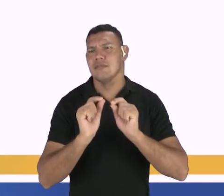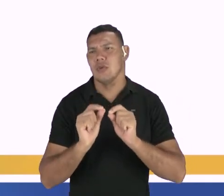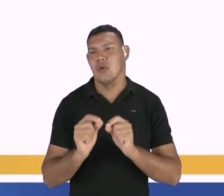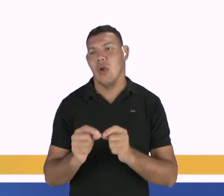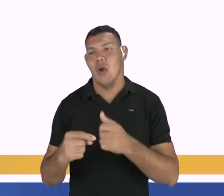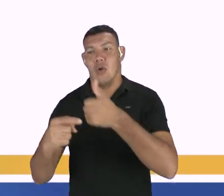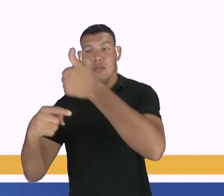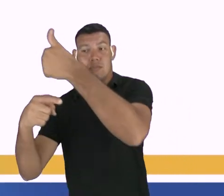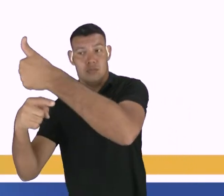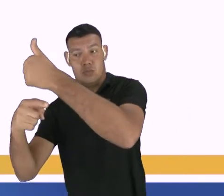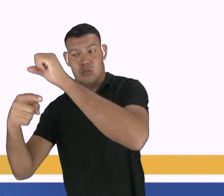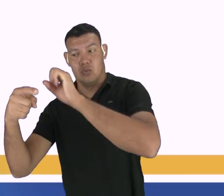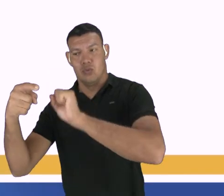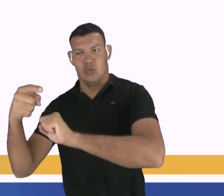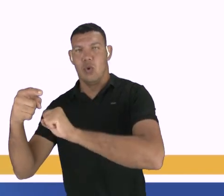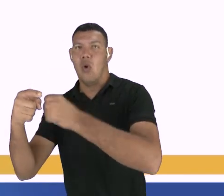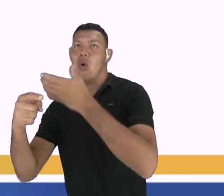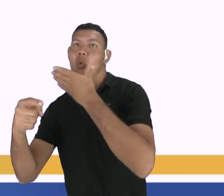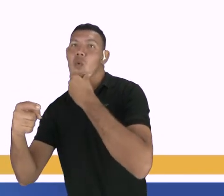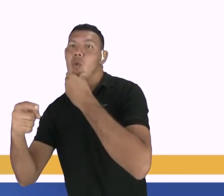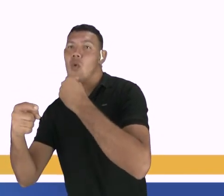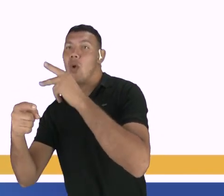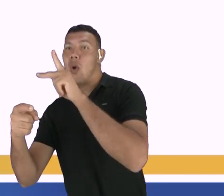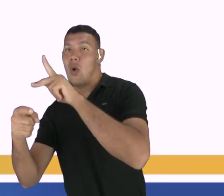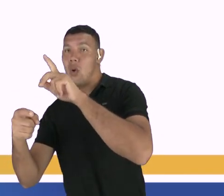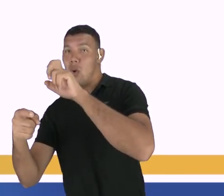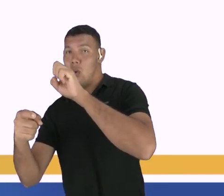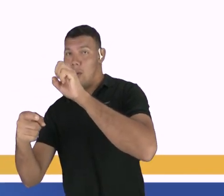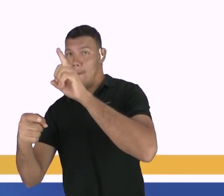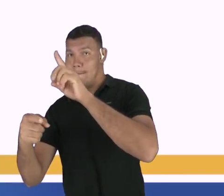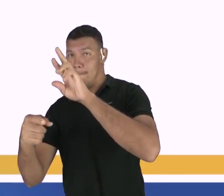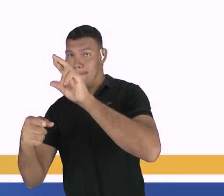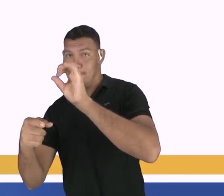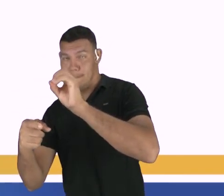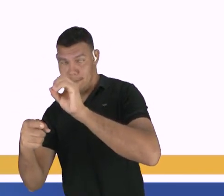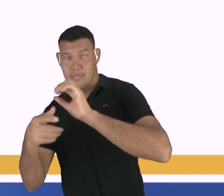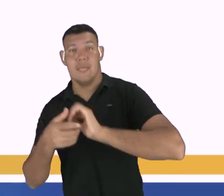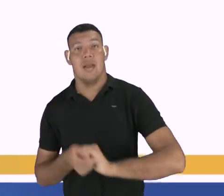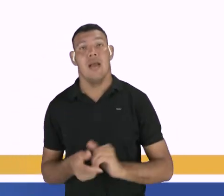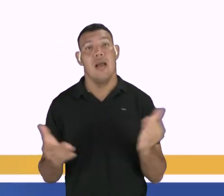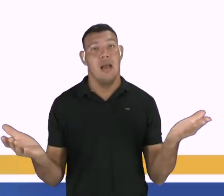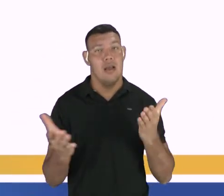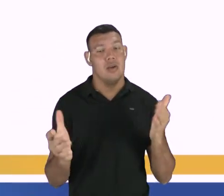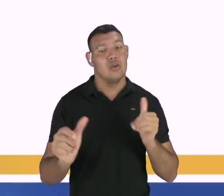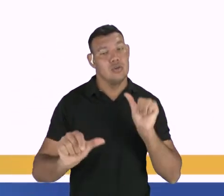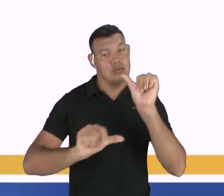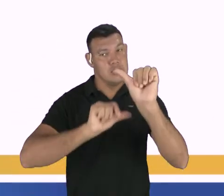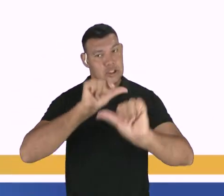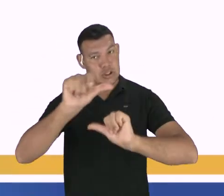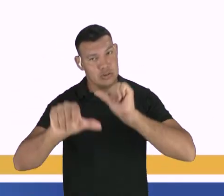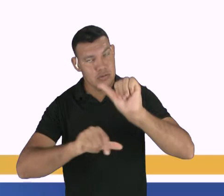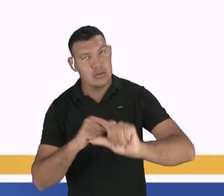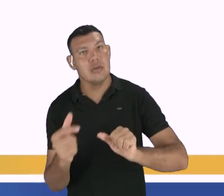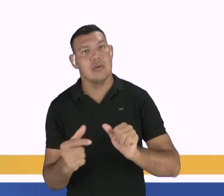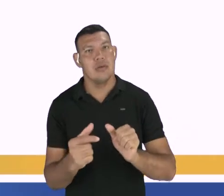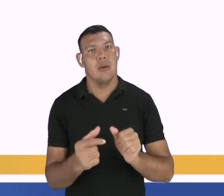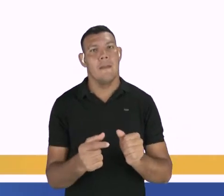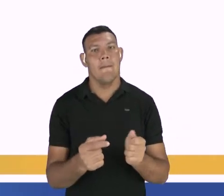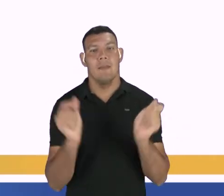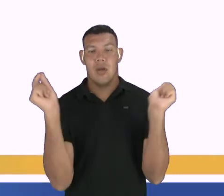frações com denominadores iguais. Então eu vou transformar esses 3 quartos em uma fração equivalente, que